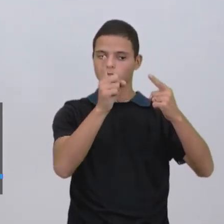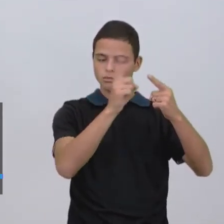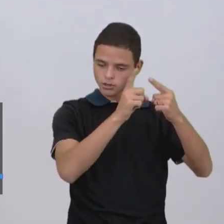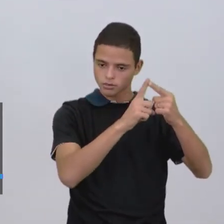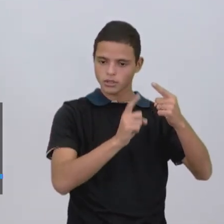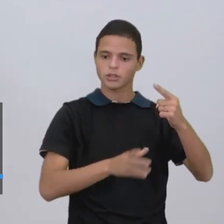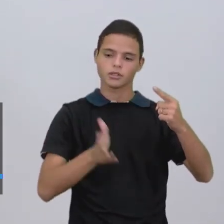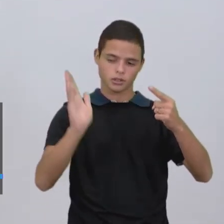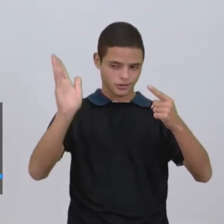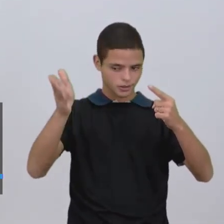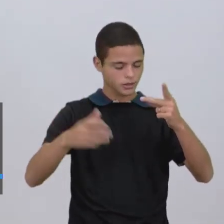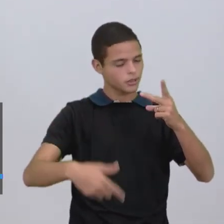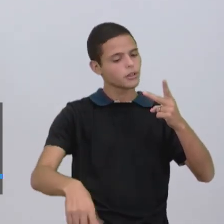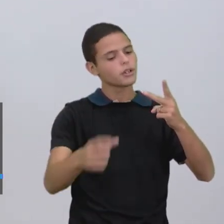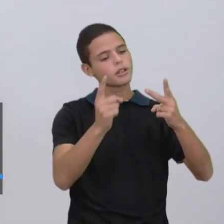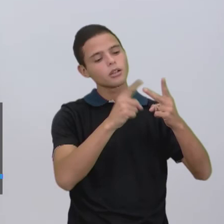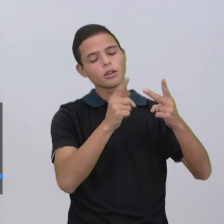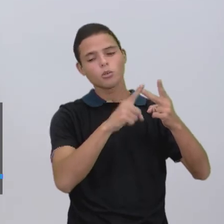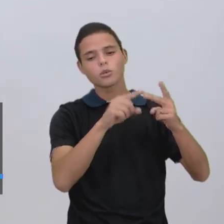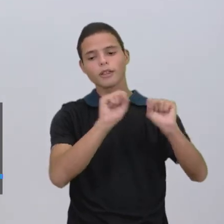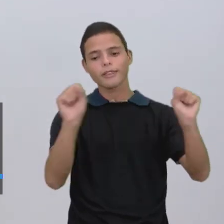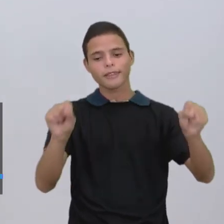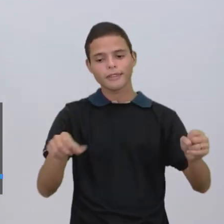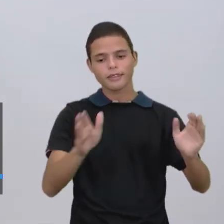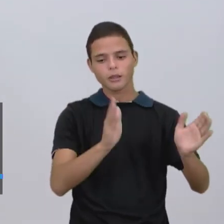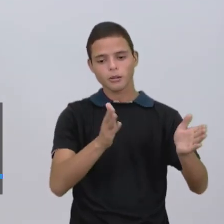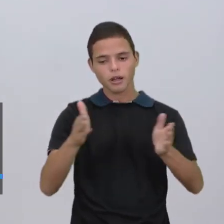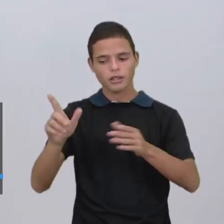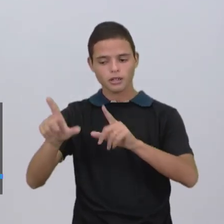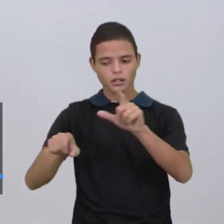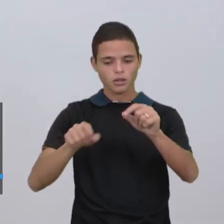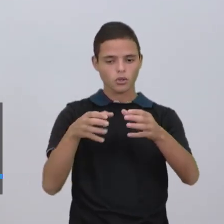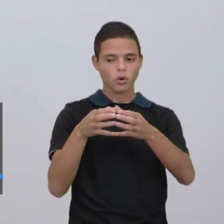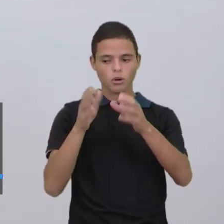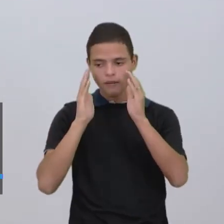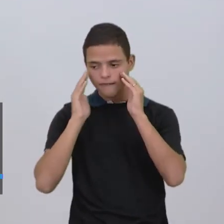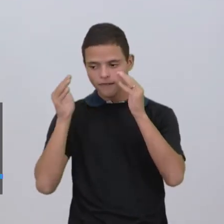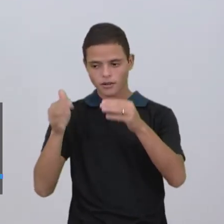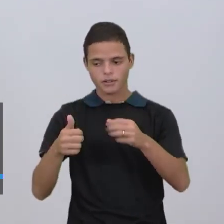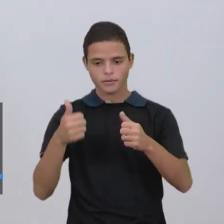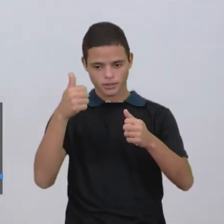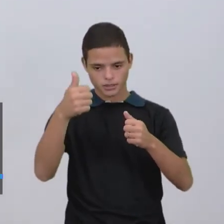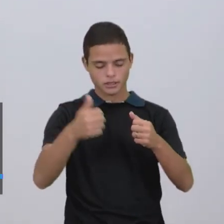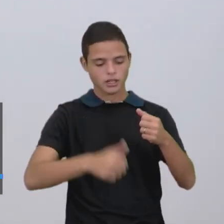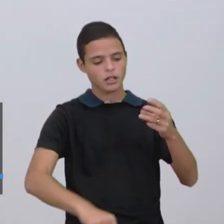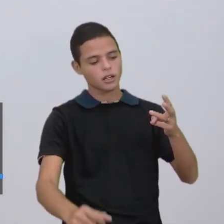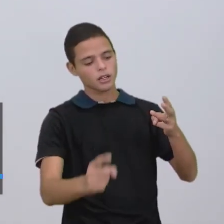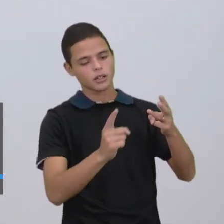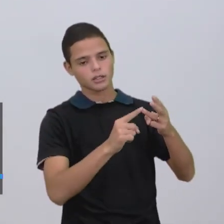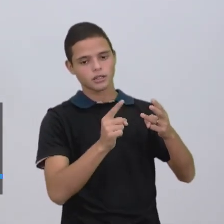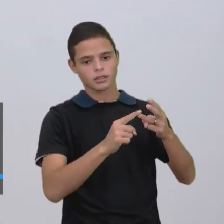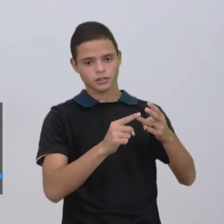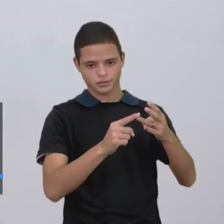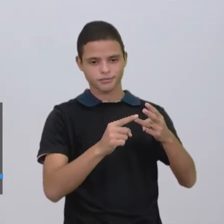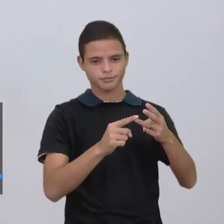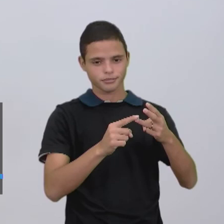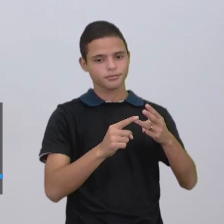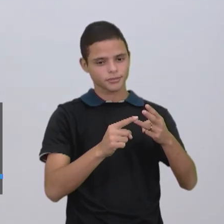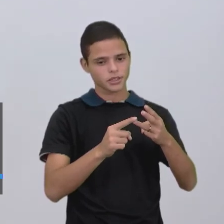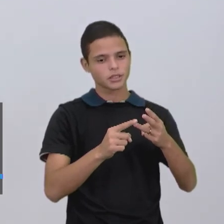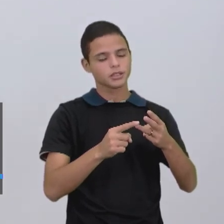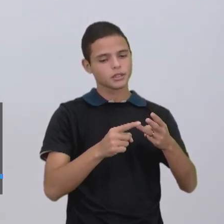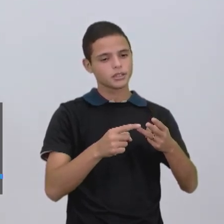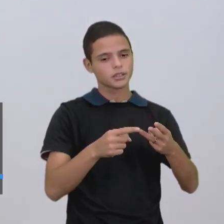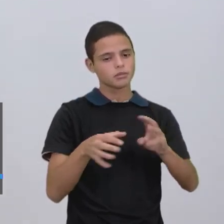aleatoriamente, que é a primeira, casual ou simples. Segunda, sistemática, determino o grupo e vou naquele grupo, tá. A próxima que é estratificada. Estratificada